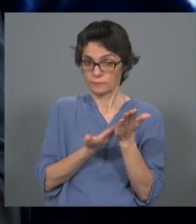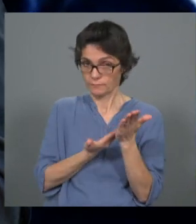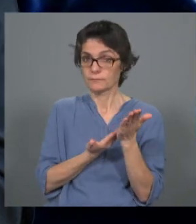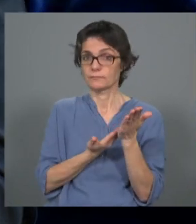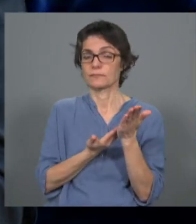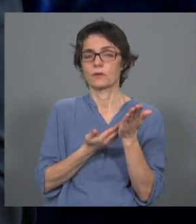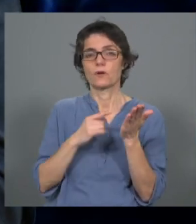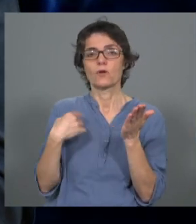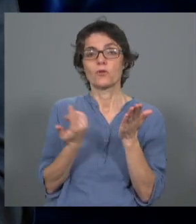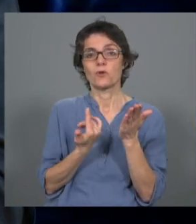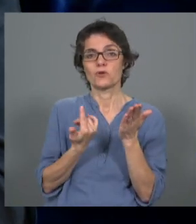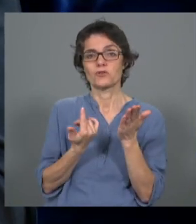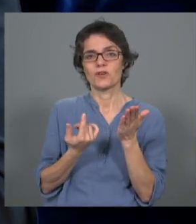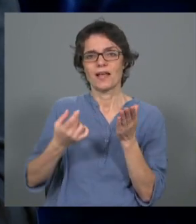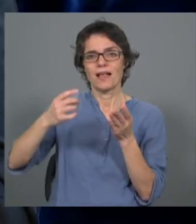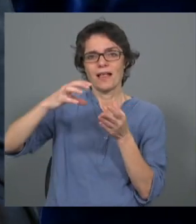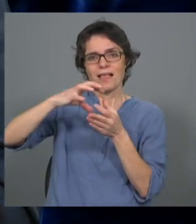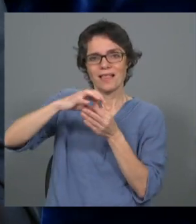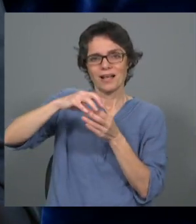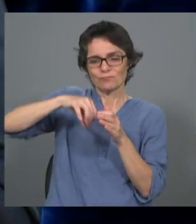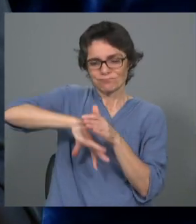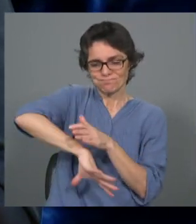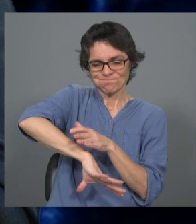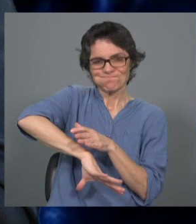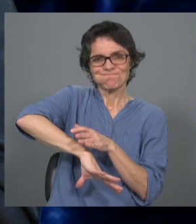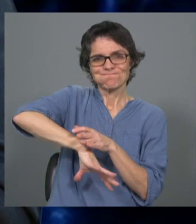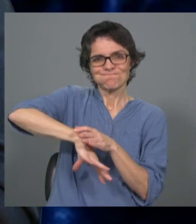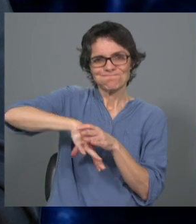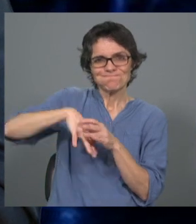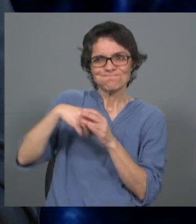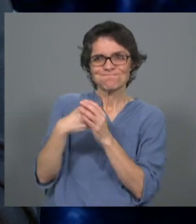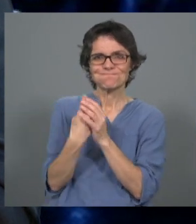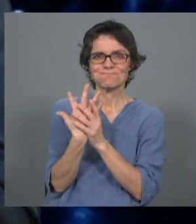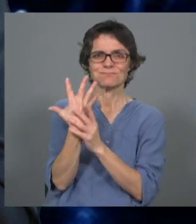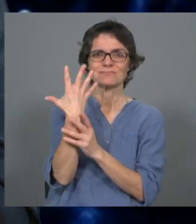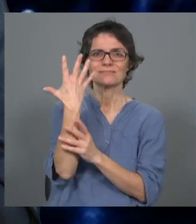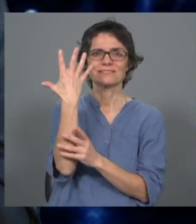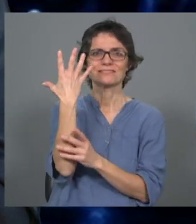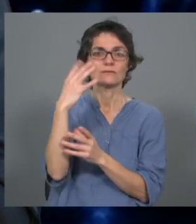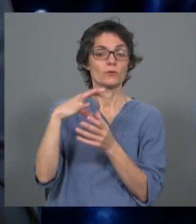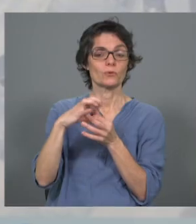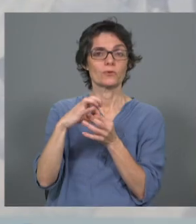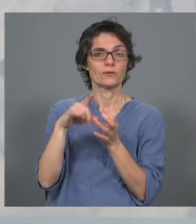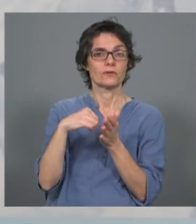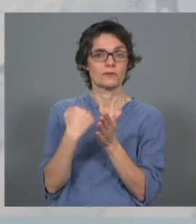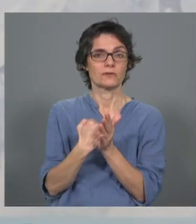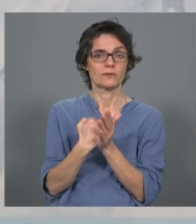na videira, e a videira permanece em nós porque nos dá a sua seiva, nos dá a sua vida. E está aqui, de alguma